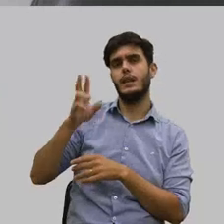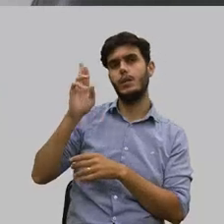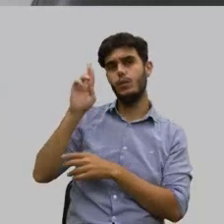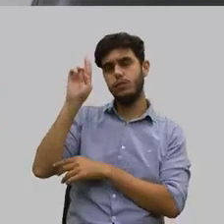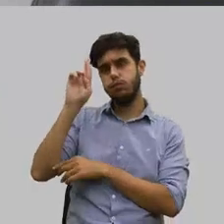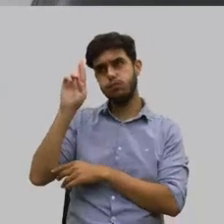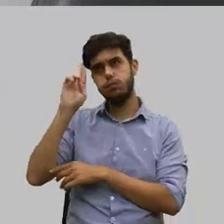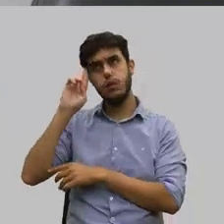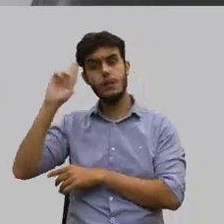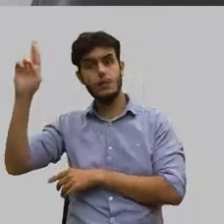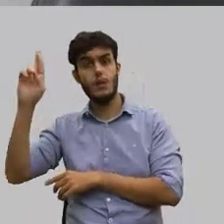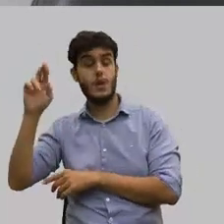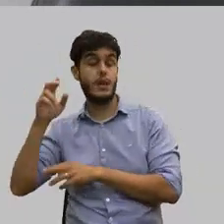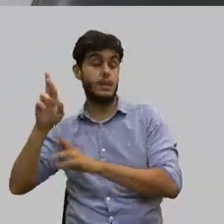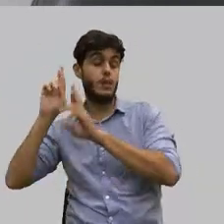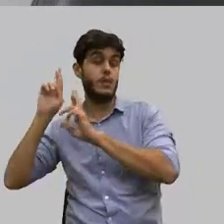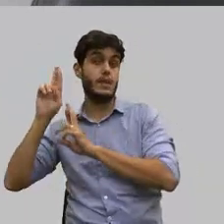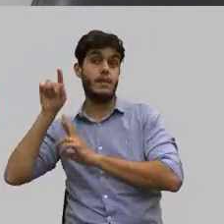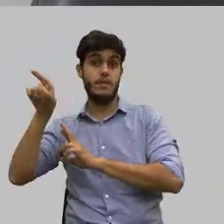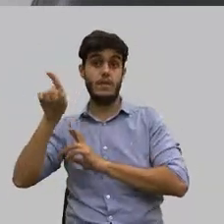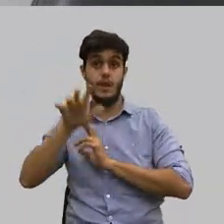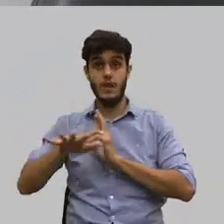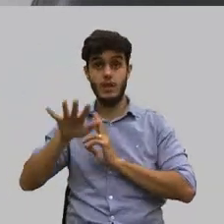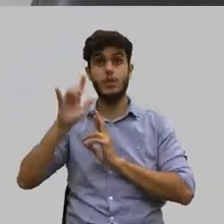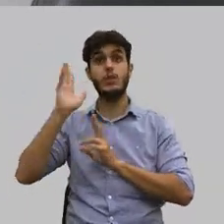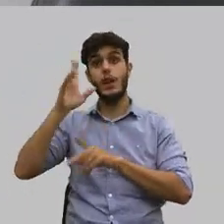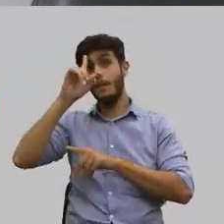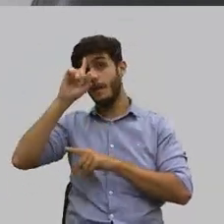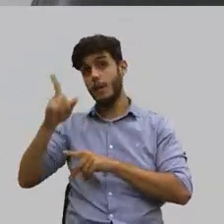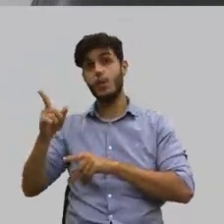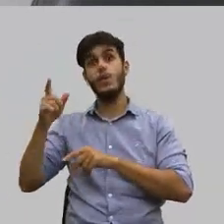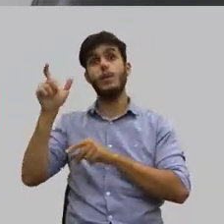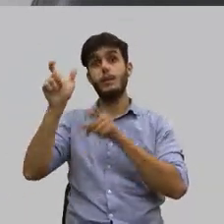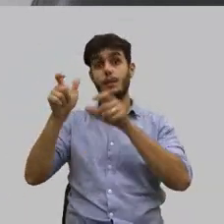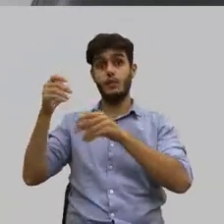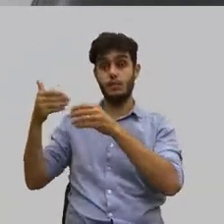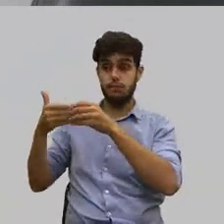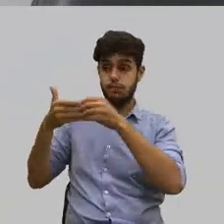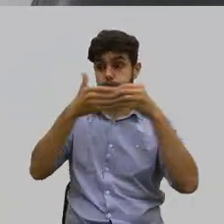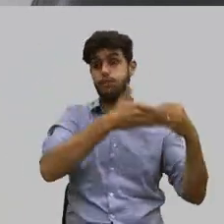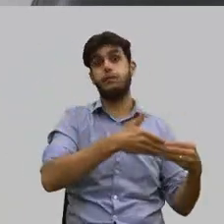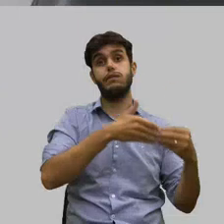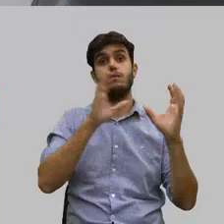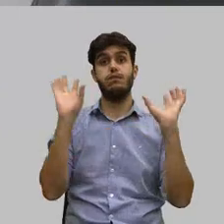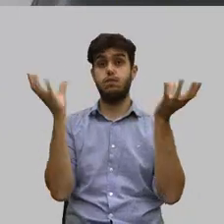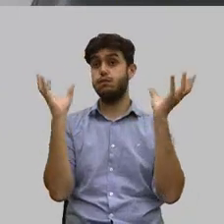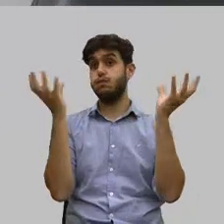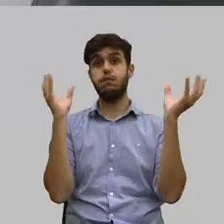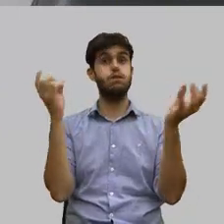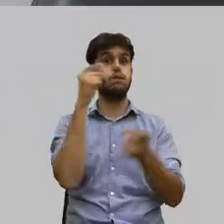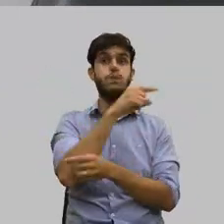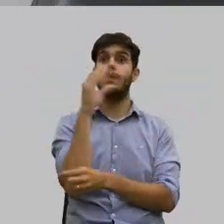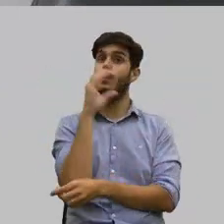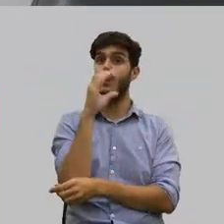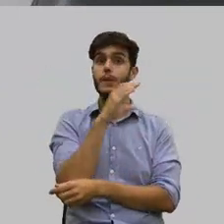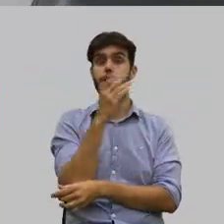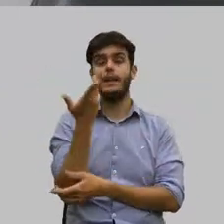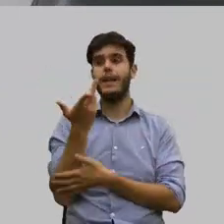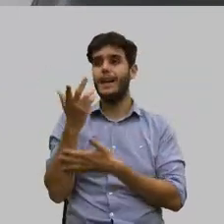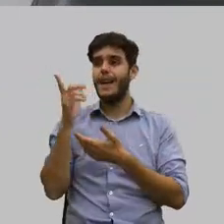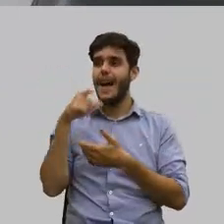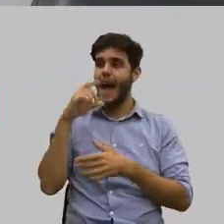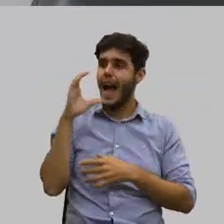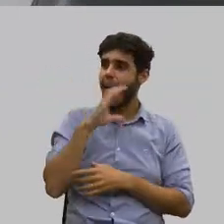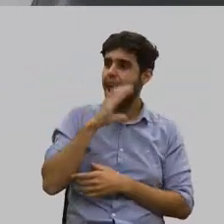e ele já tinham deslocado da Tropa e assim foi quase que imediatamente que a gente soube da notícia então a gente vê um cuidado